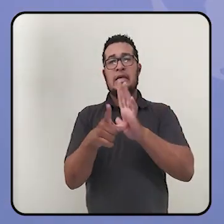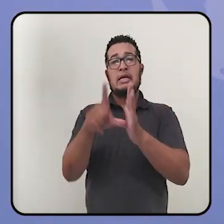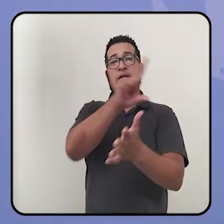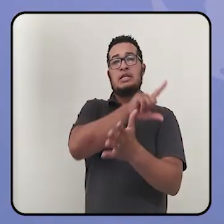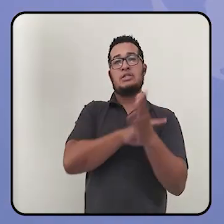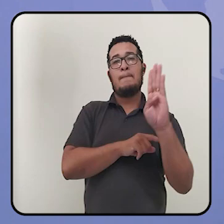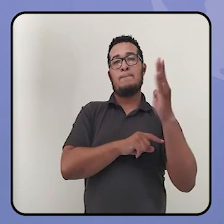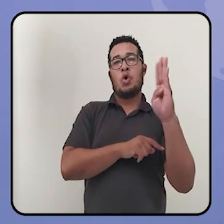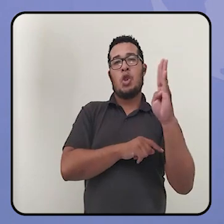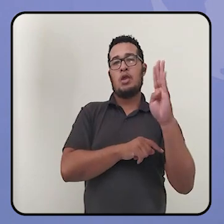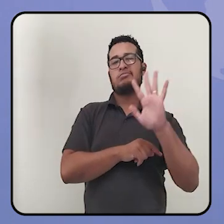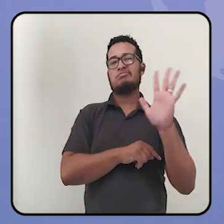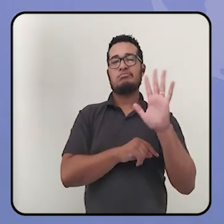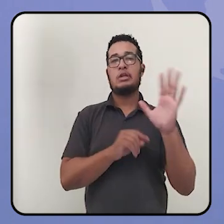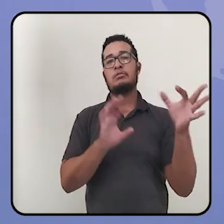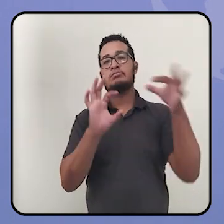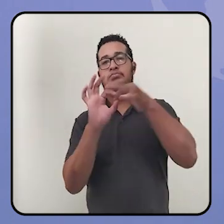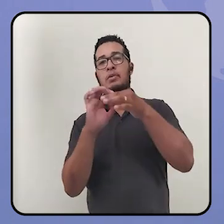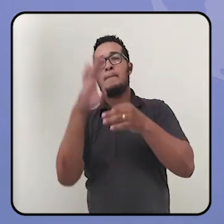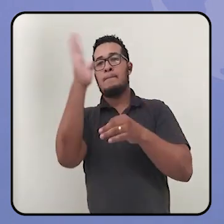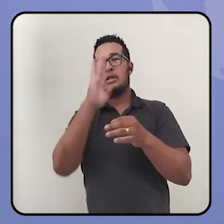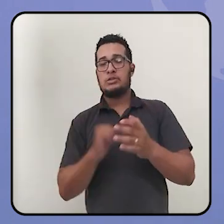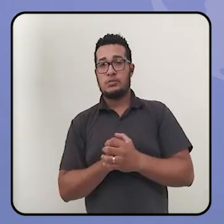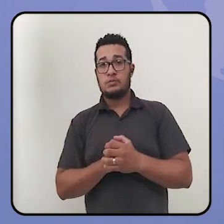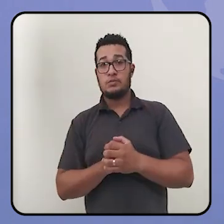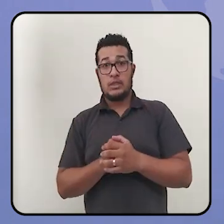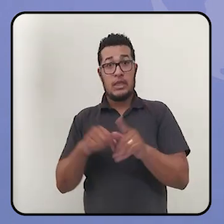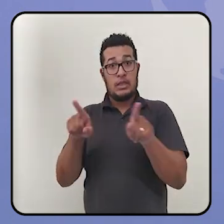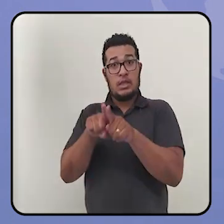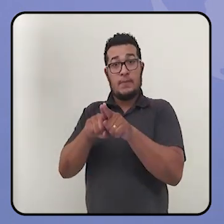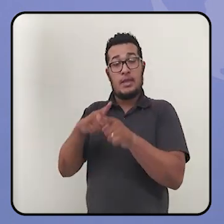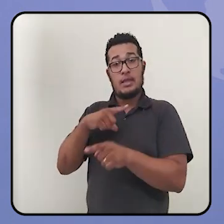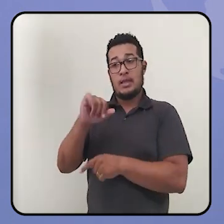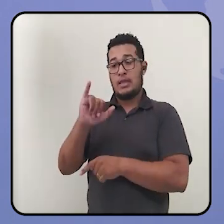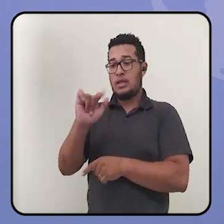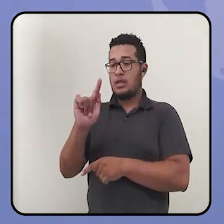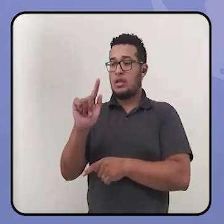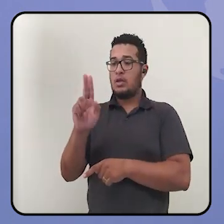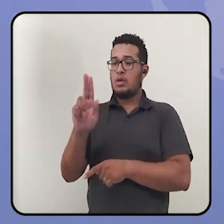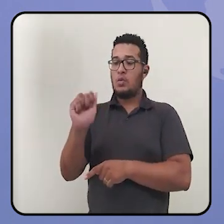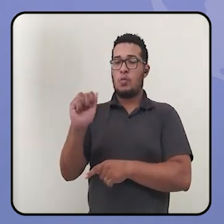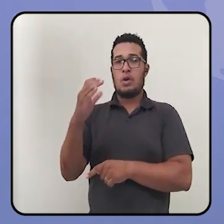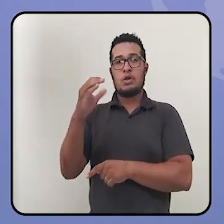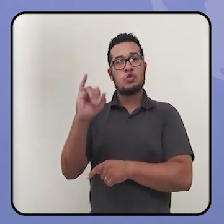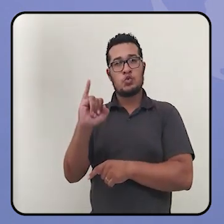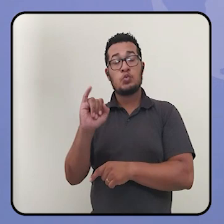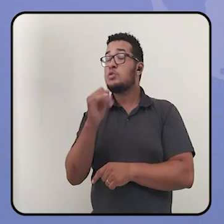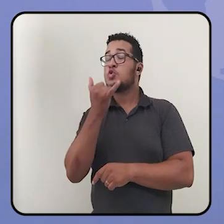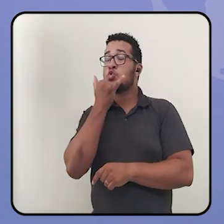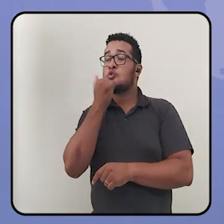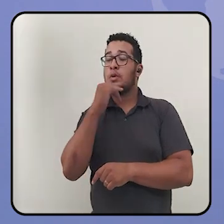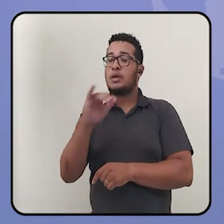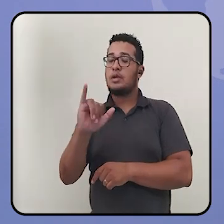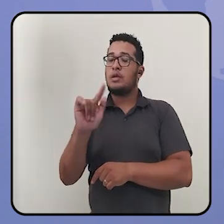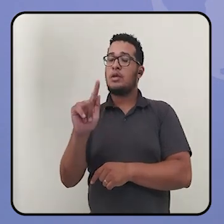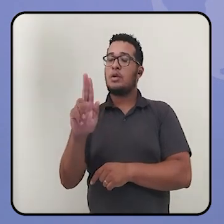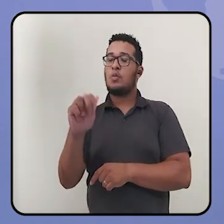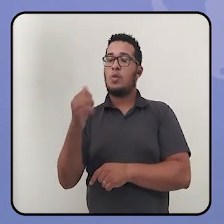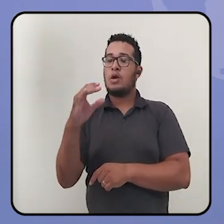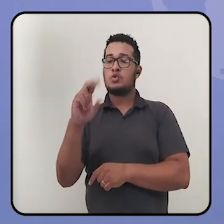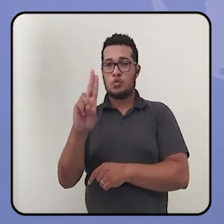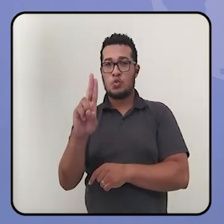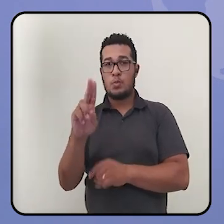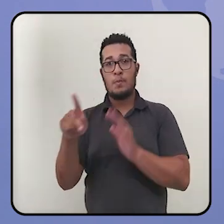da anterior, que era caçadores e coletores. Os povos agricultores se estabeleceram geralmente próximo a rios, próximo